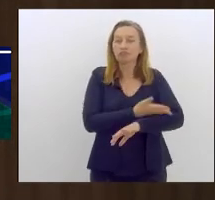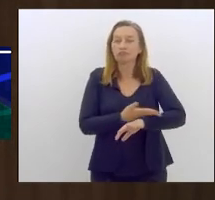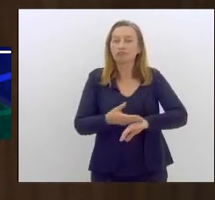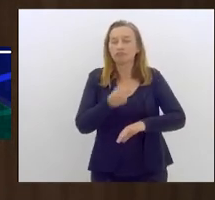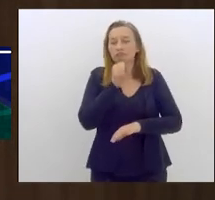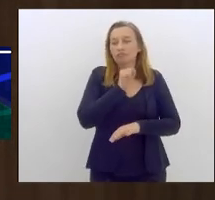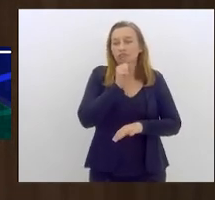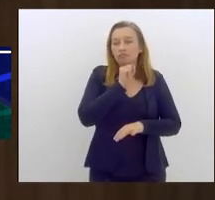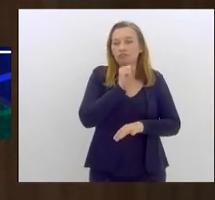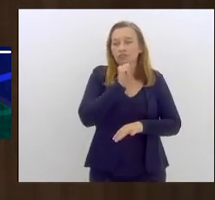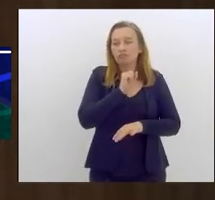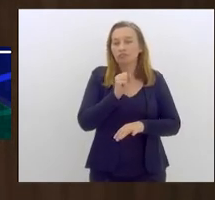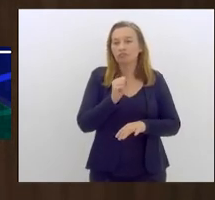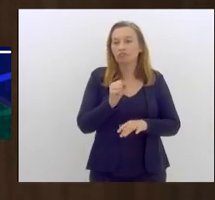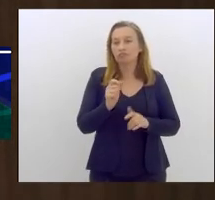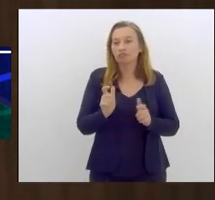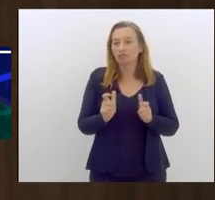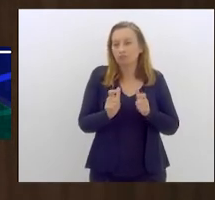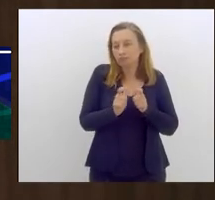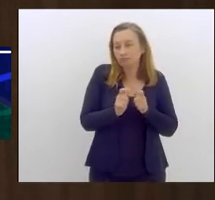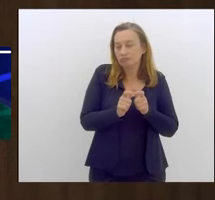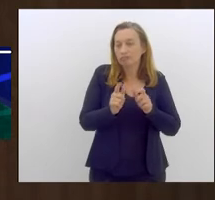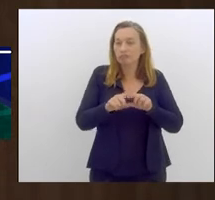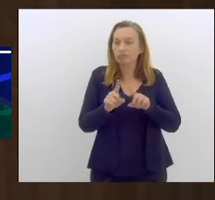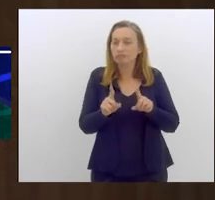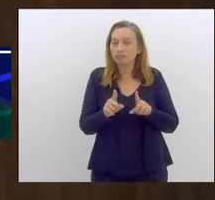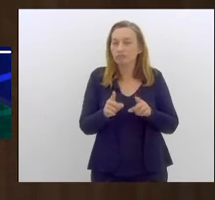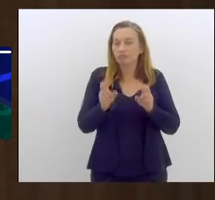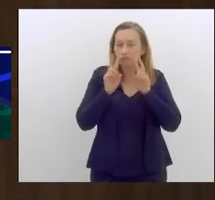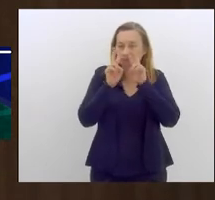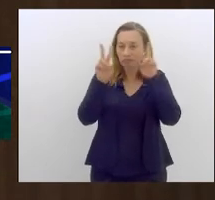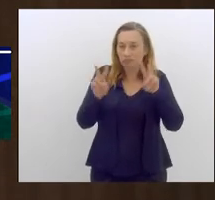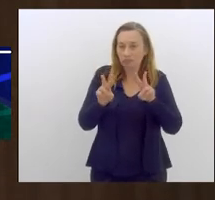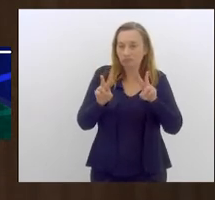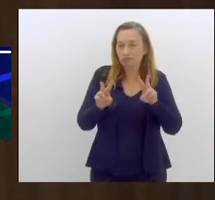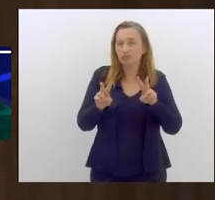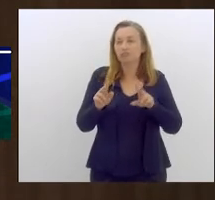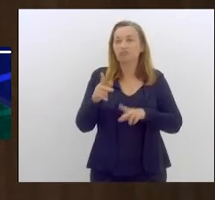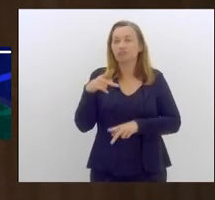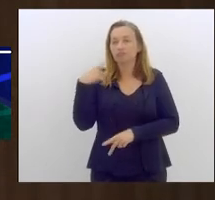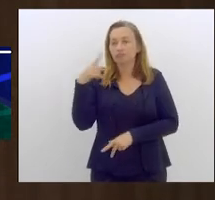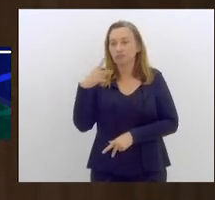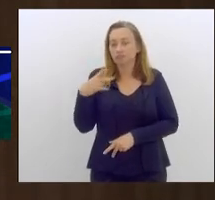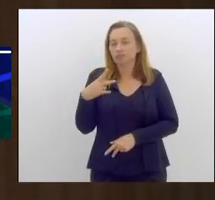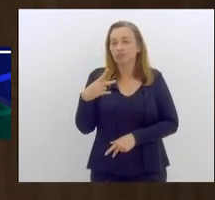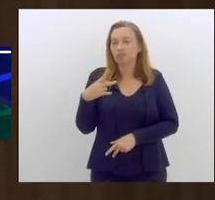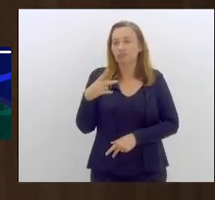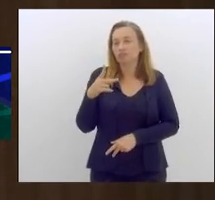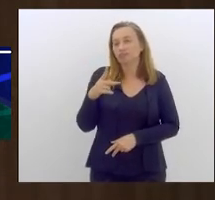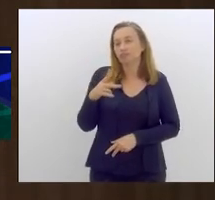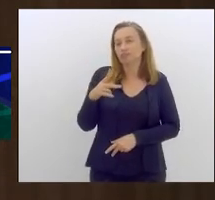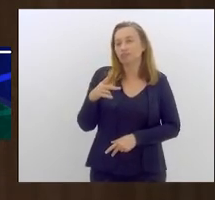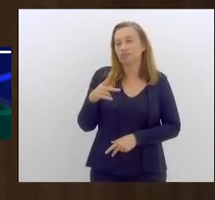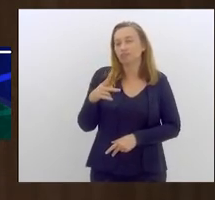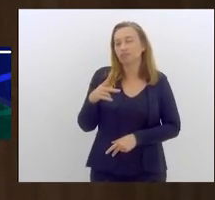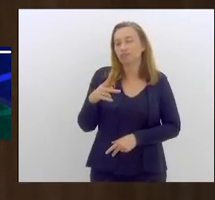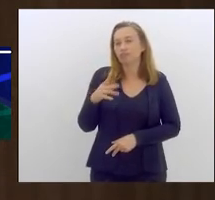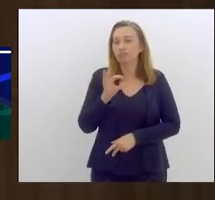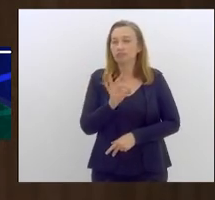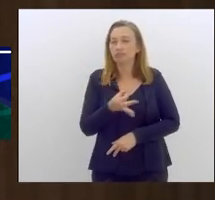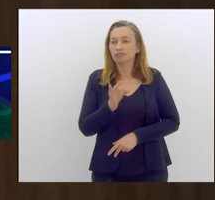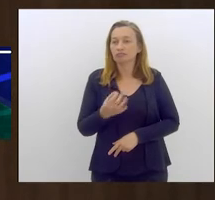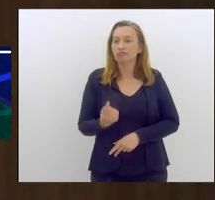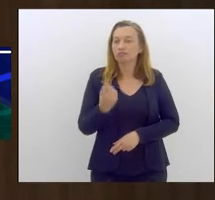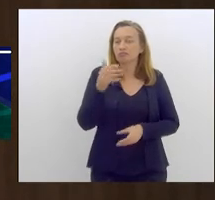meia-idade, dito héteros. Mas, do ponto de vista dos parlamentos, é nítido a consolidação de um